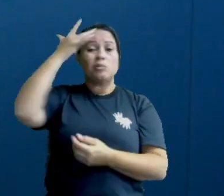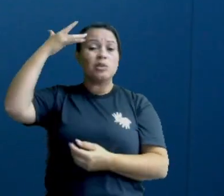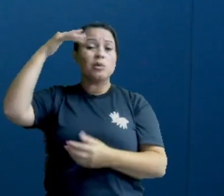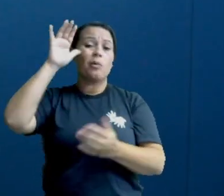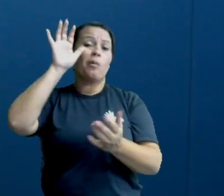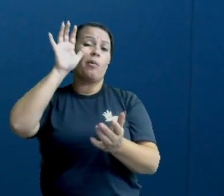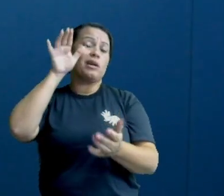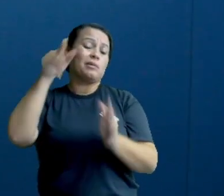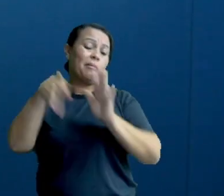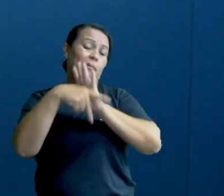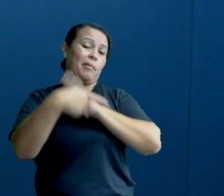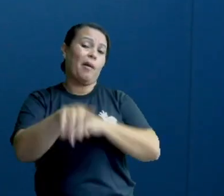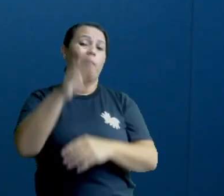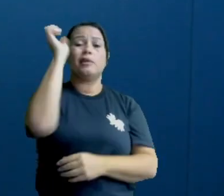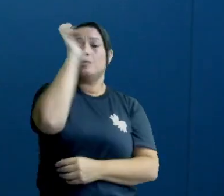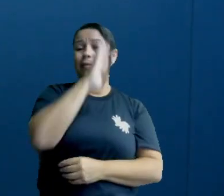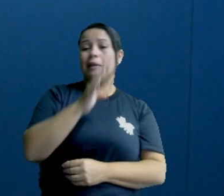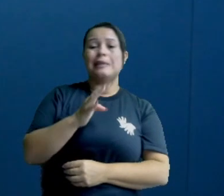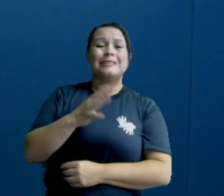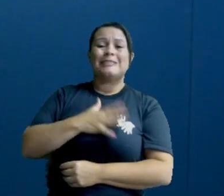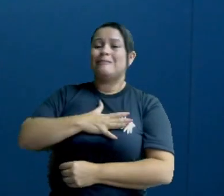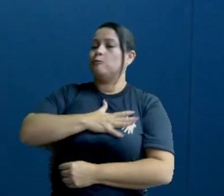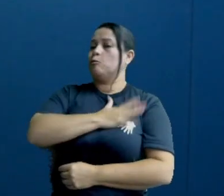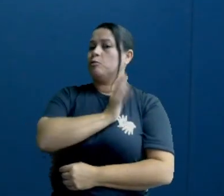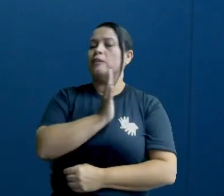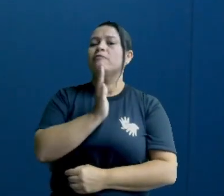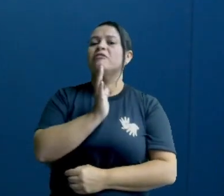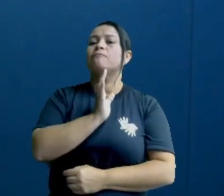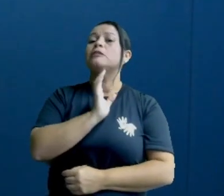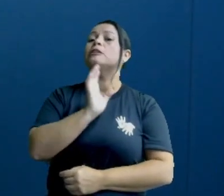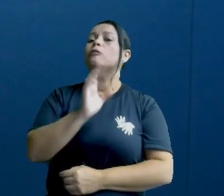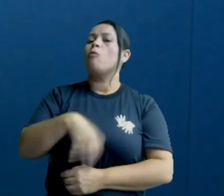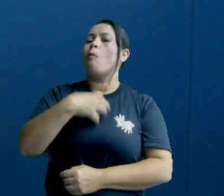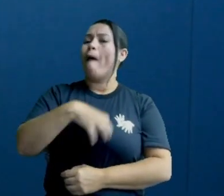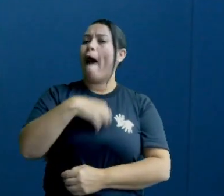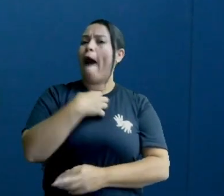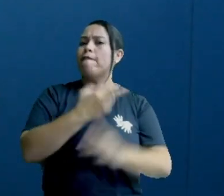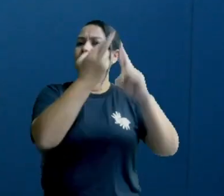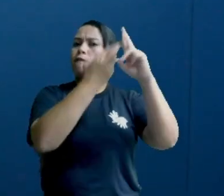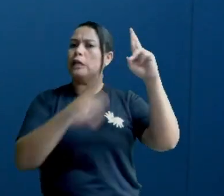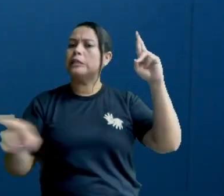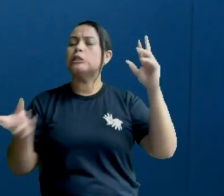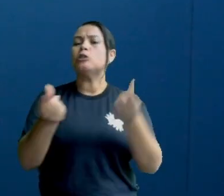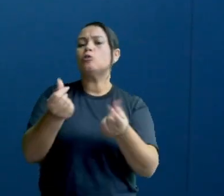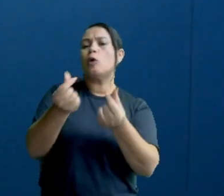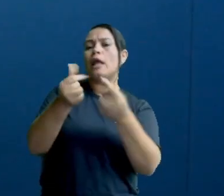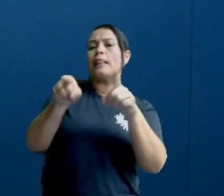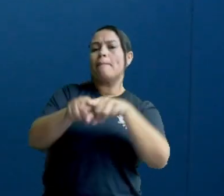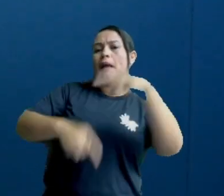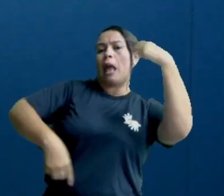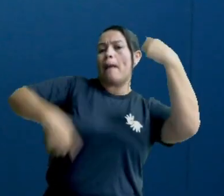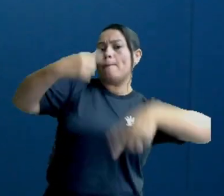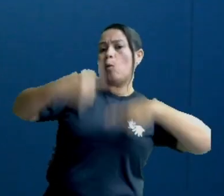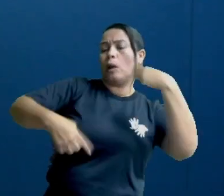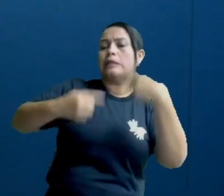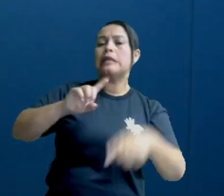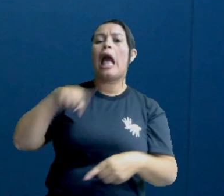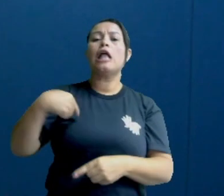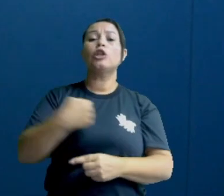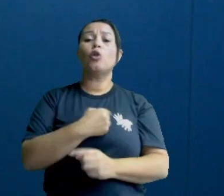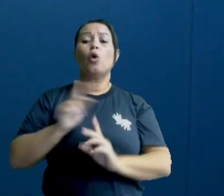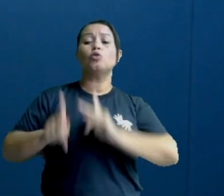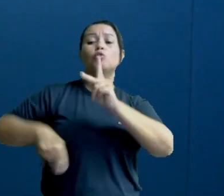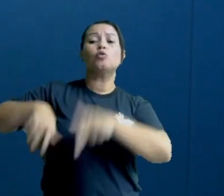brasileiros. Revoltada por razão religiosa, financeira e política, nossa gente